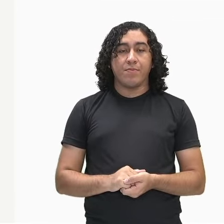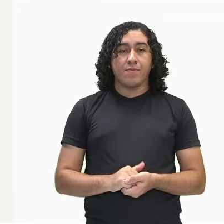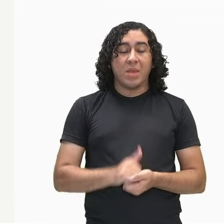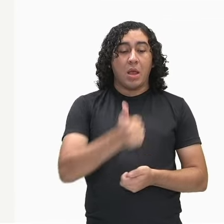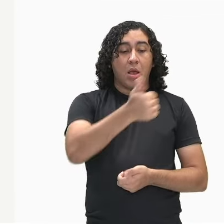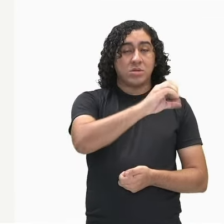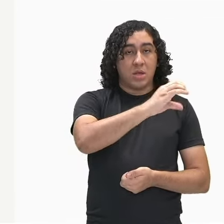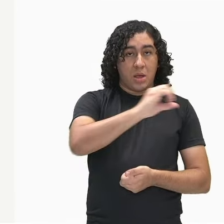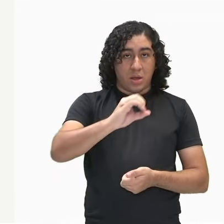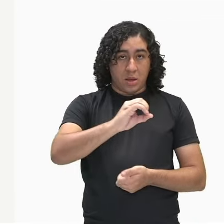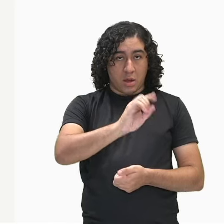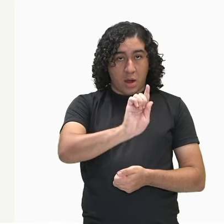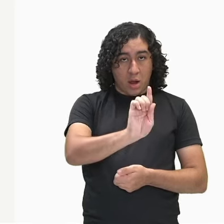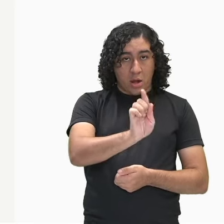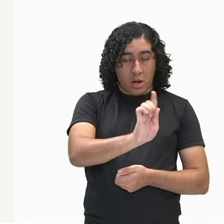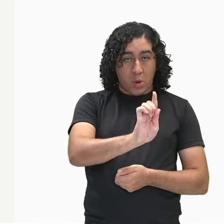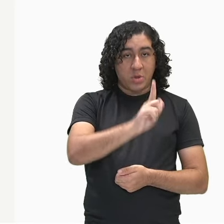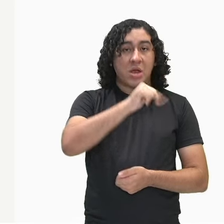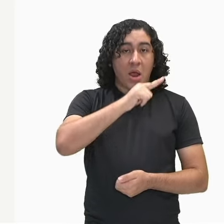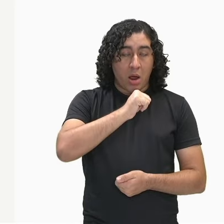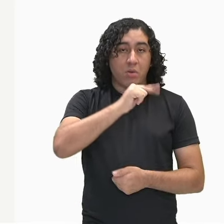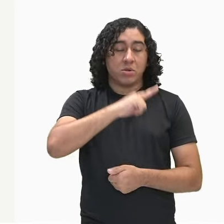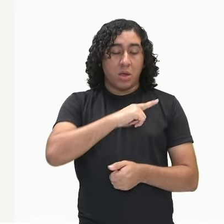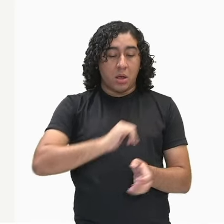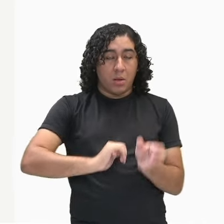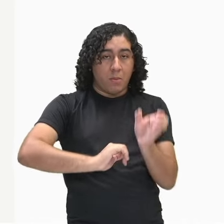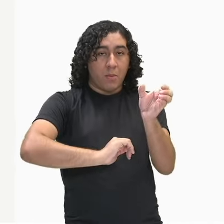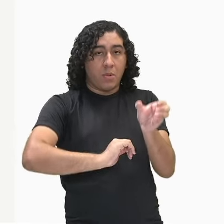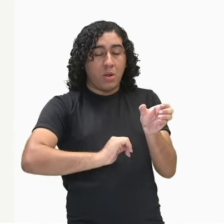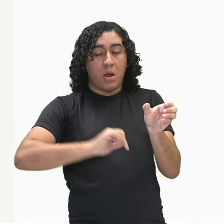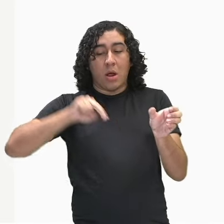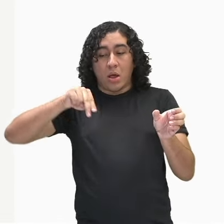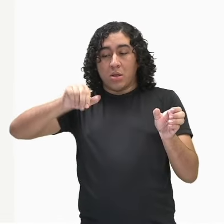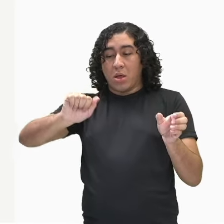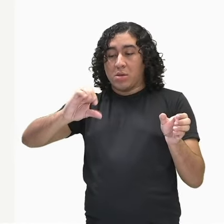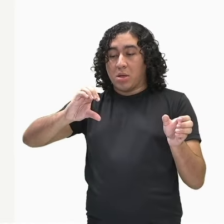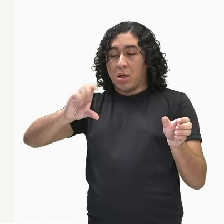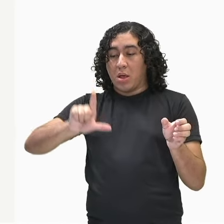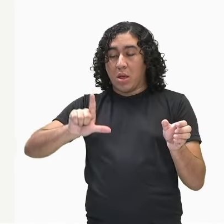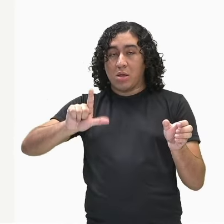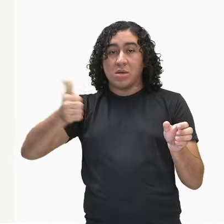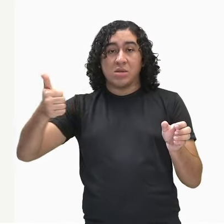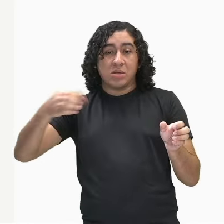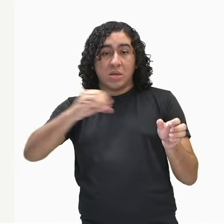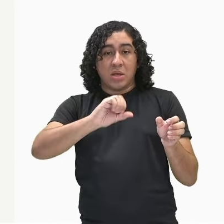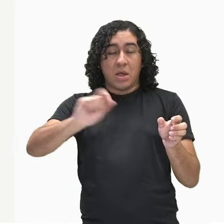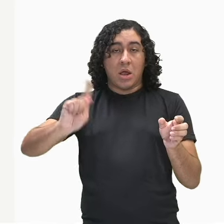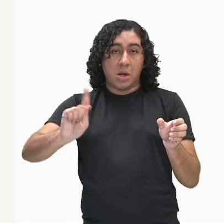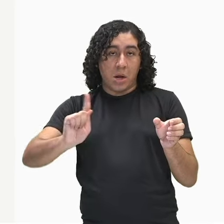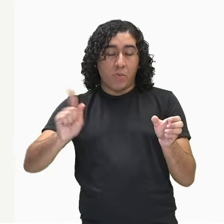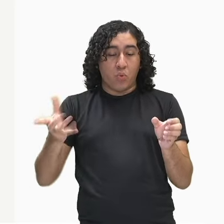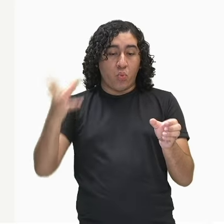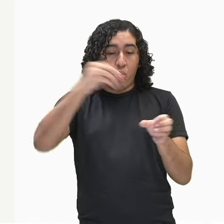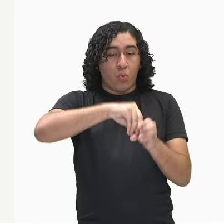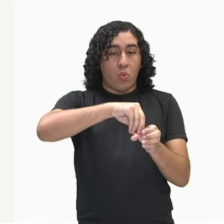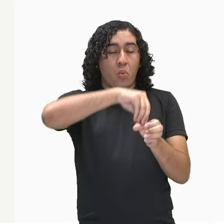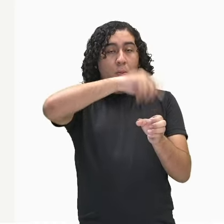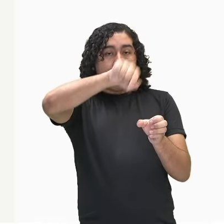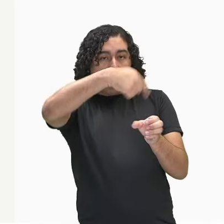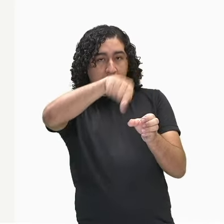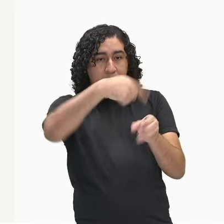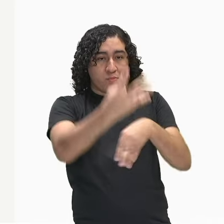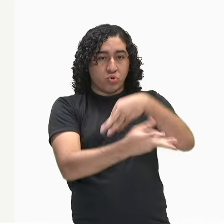de água dissolve 36 gramas de NaCl. Assim, se tivermos 200 gramas de água, poderíamos dissolver